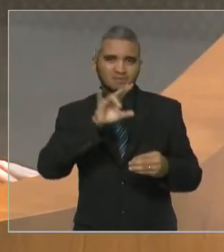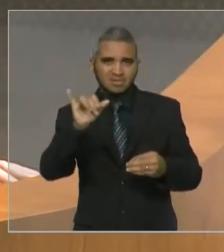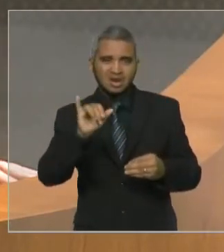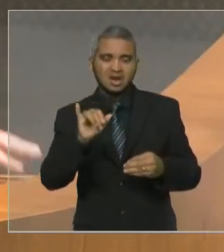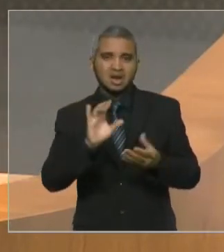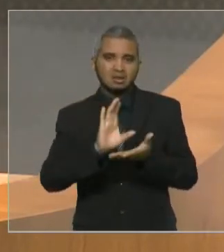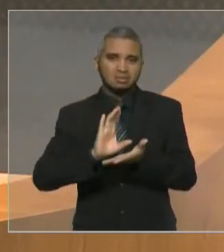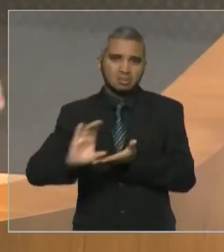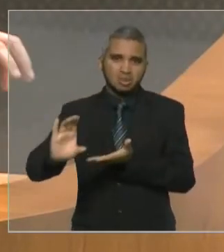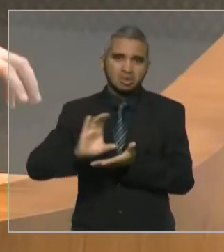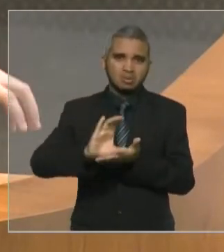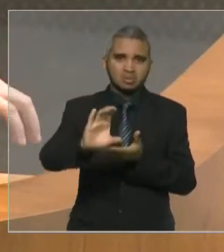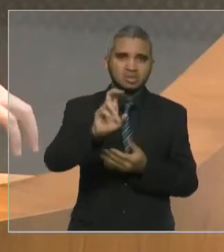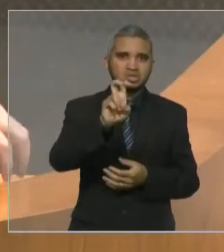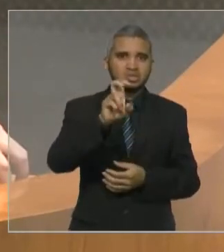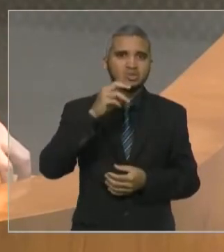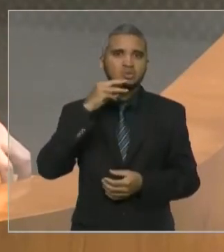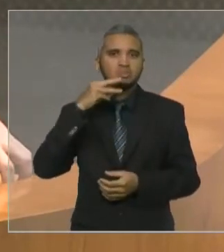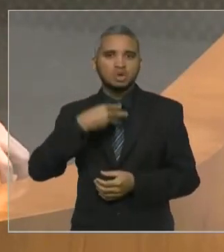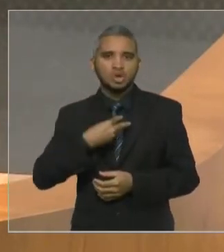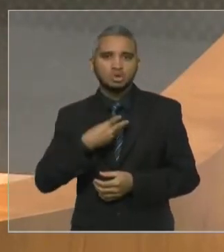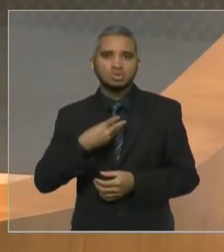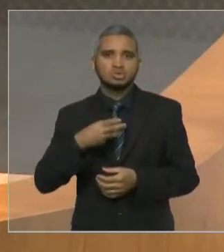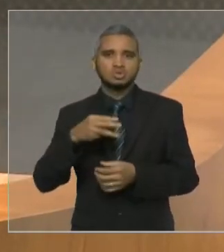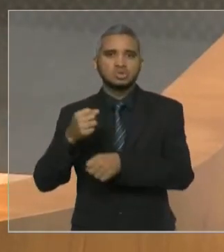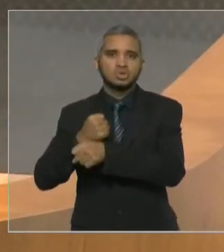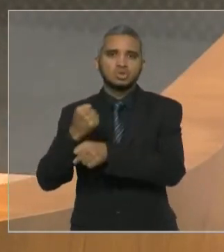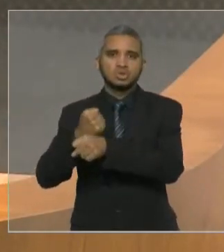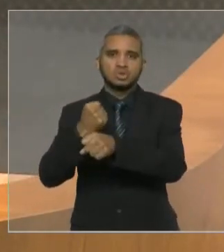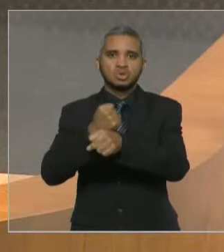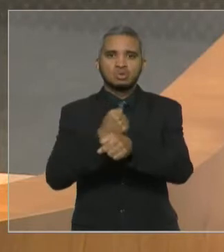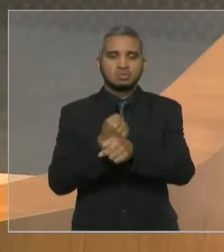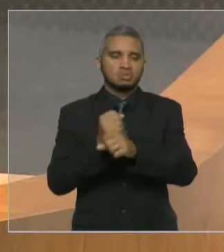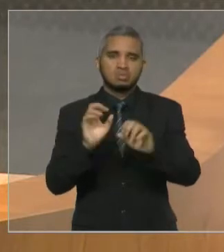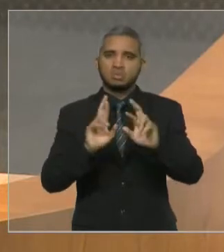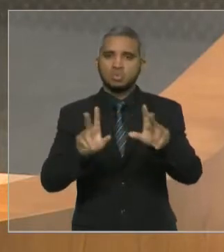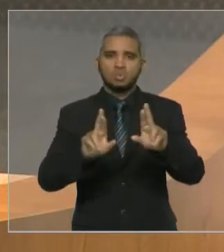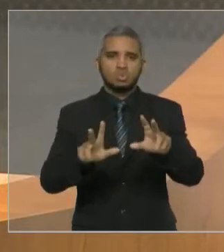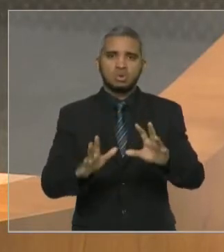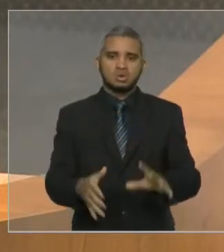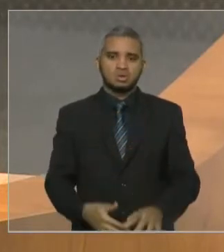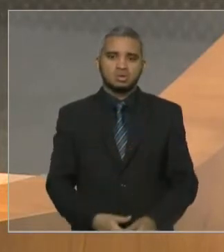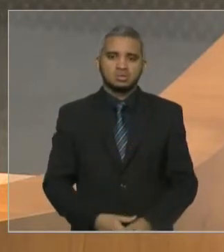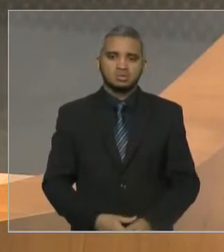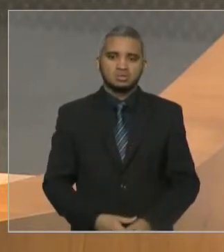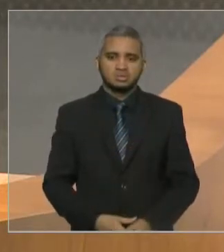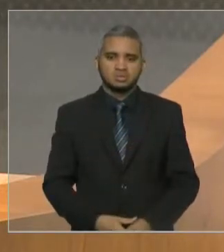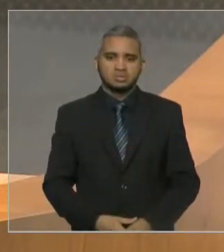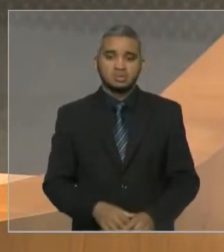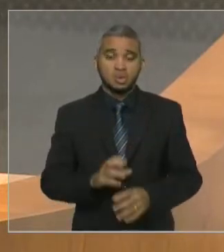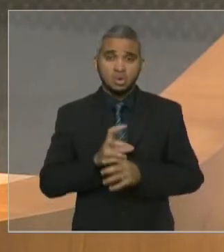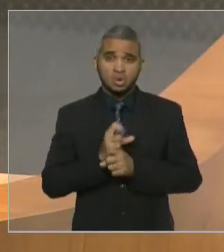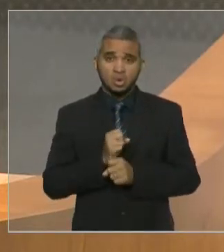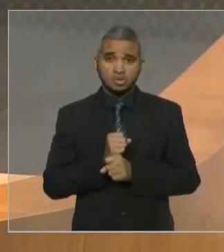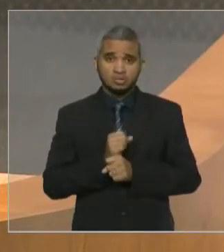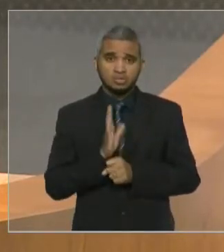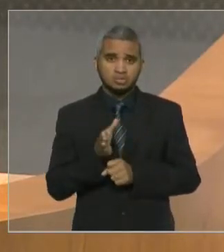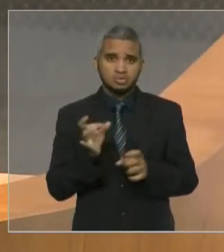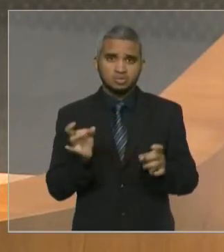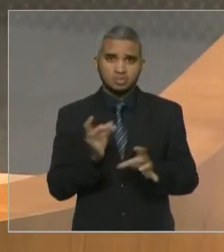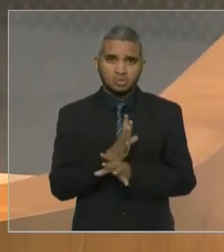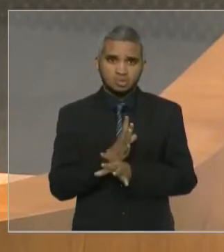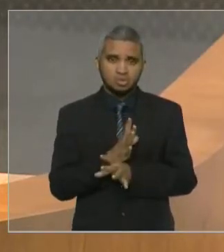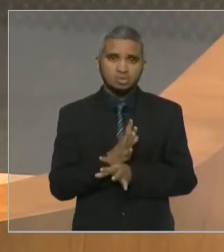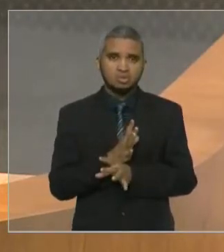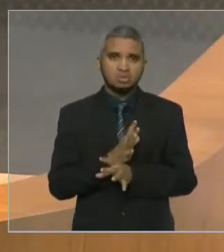destinar 5 milhões para acabar obra X ou obra Y, deputado Marco. O orçamento está pronto, o orçamento